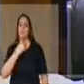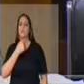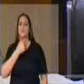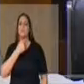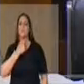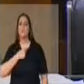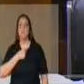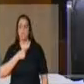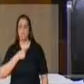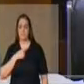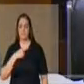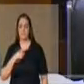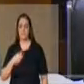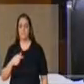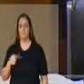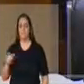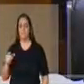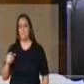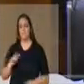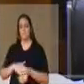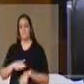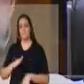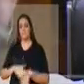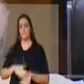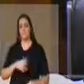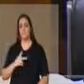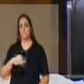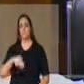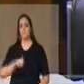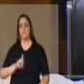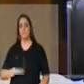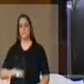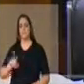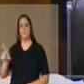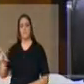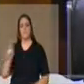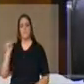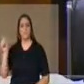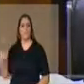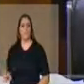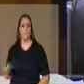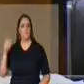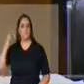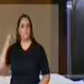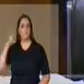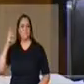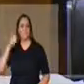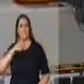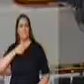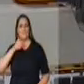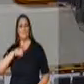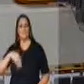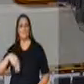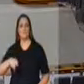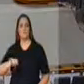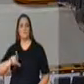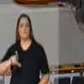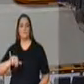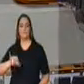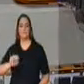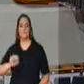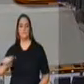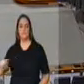Ela que foi indicada pelo partido PMDB. Tem a palavra por 5 minutos, Melissa.